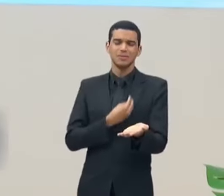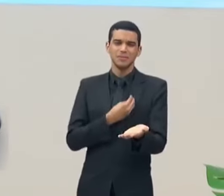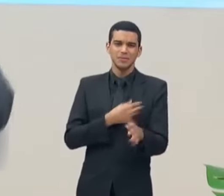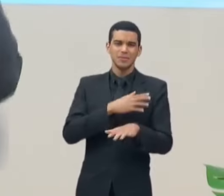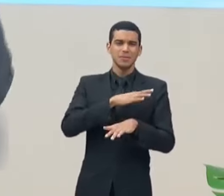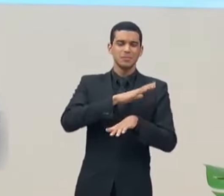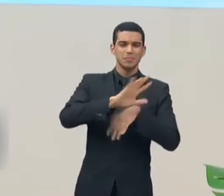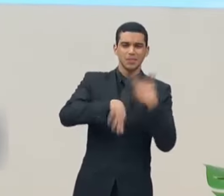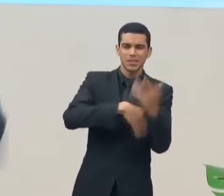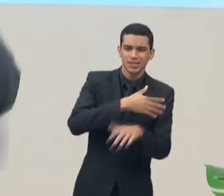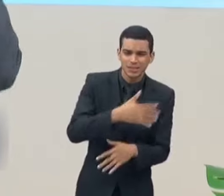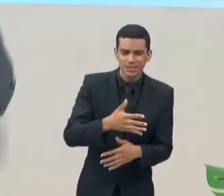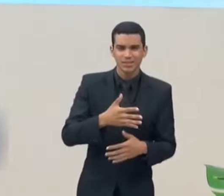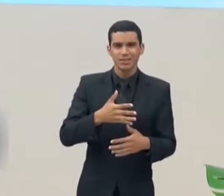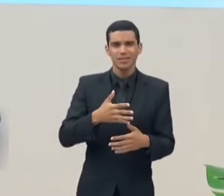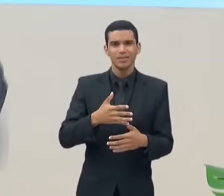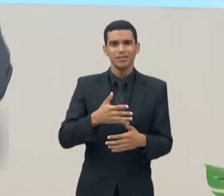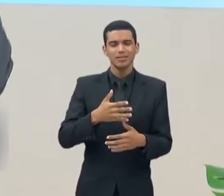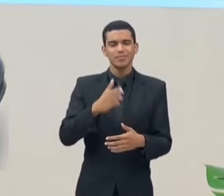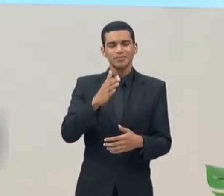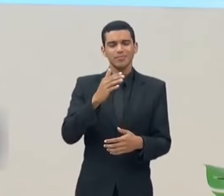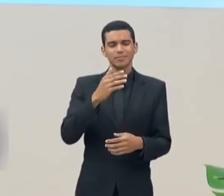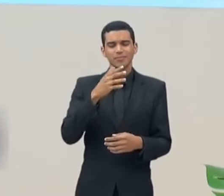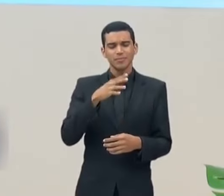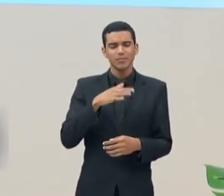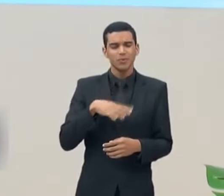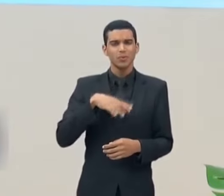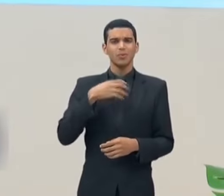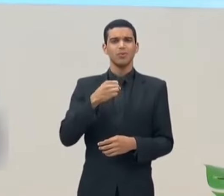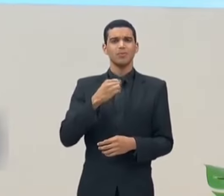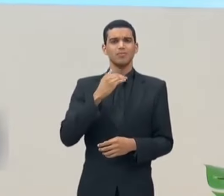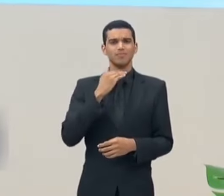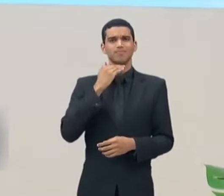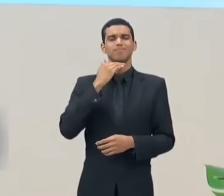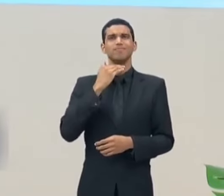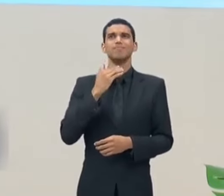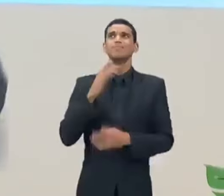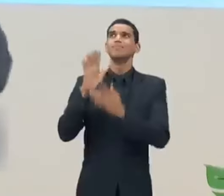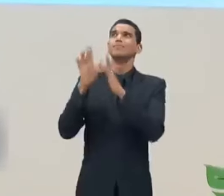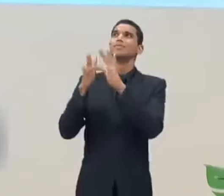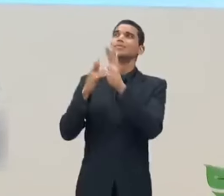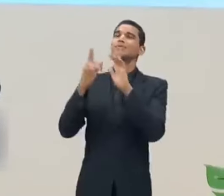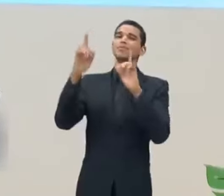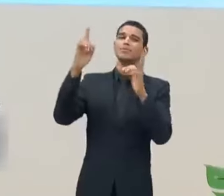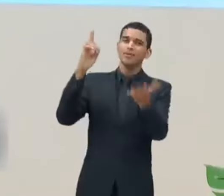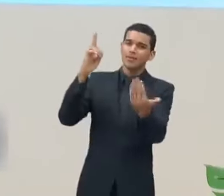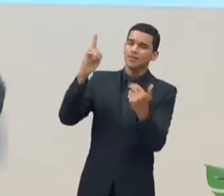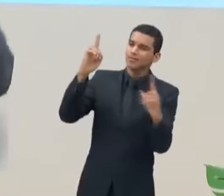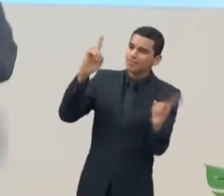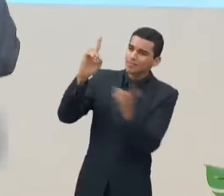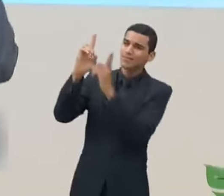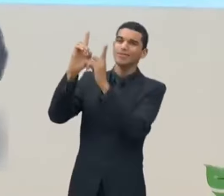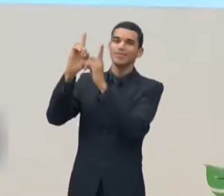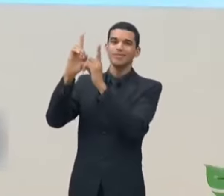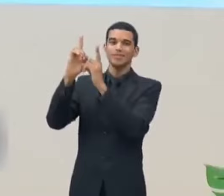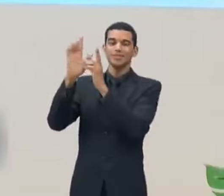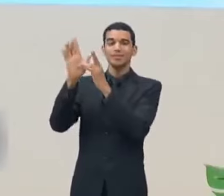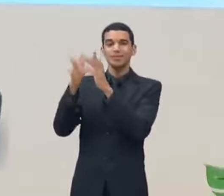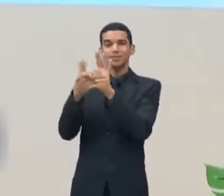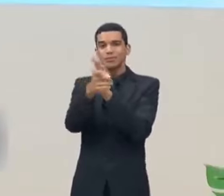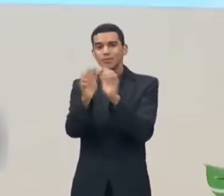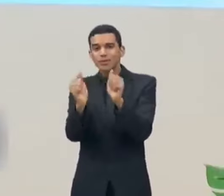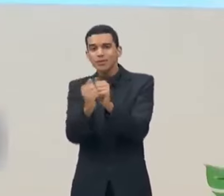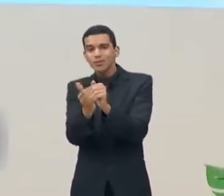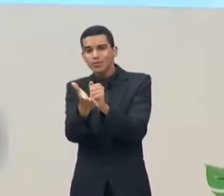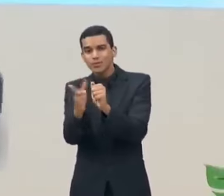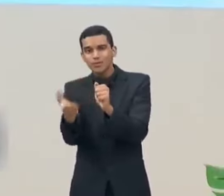caótica. Levanta a tua cabeça e te aproxima de Jesus, que estará aí pertinho